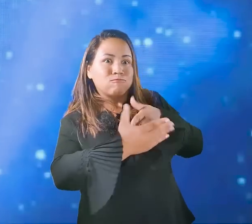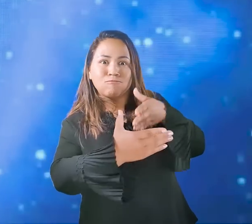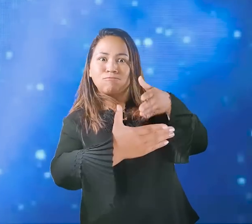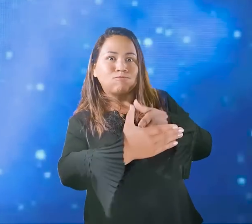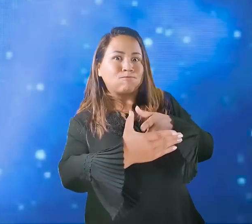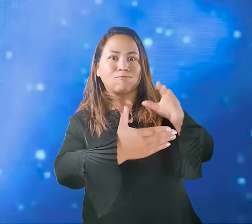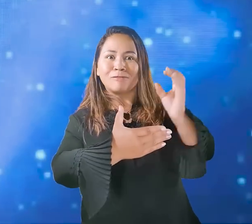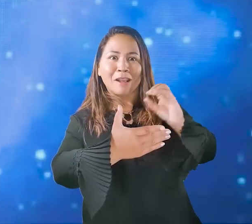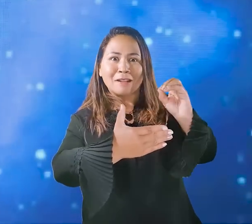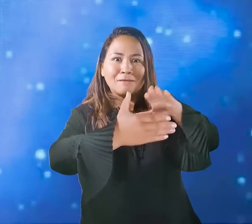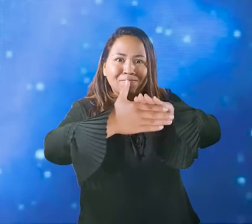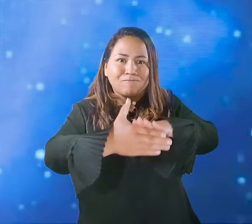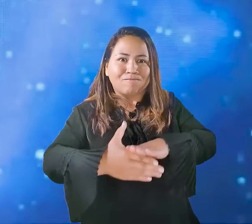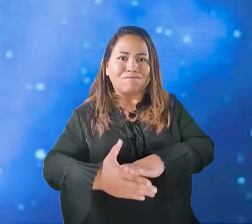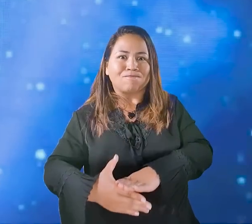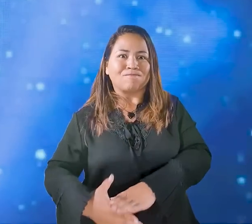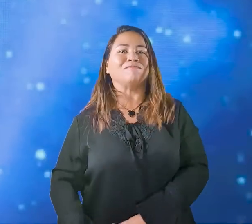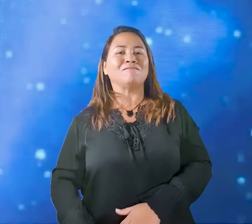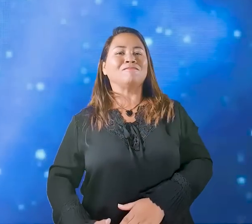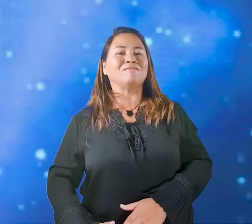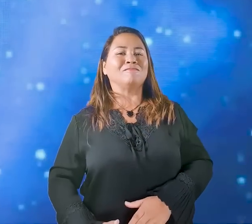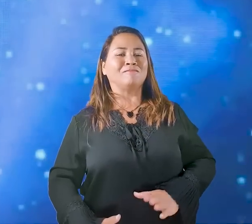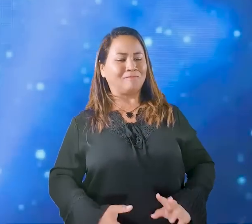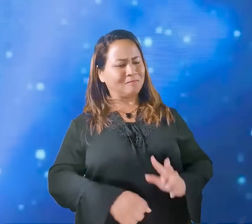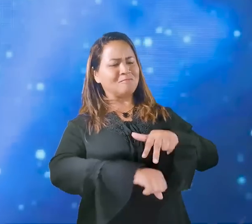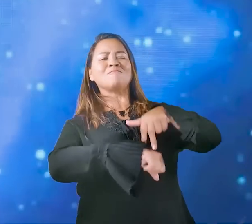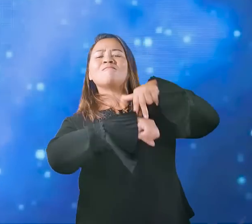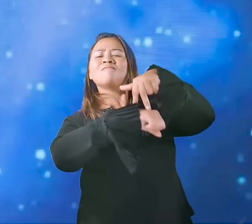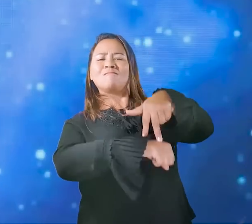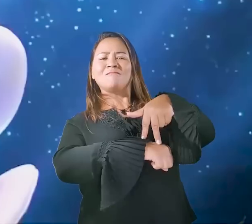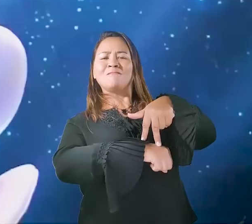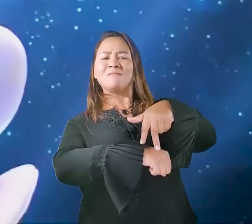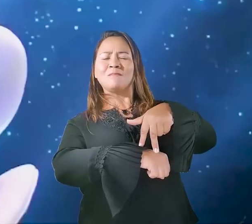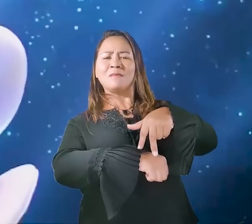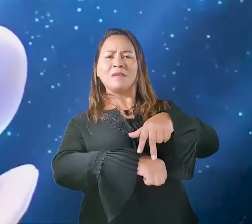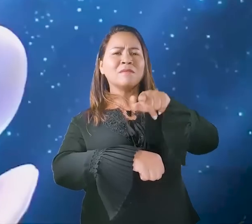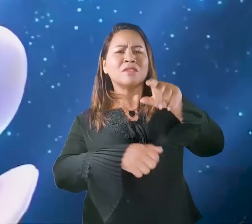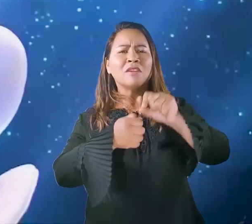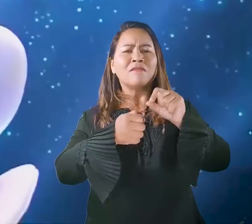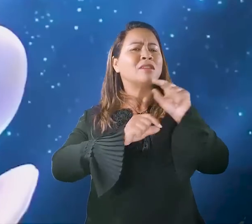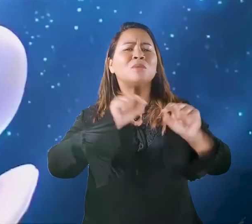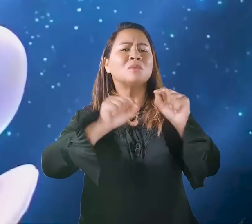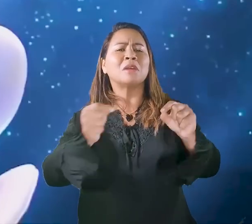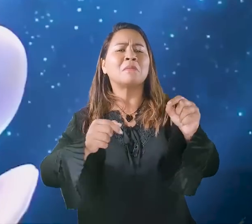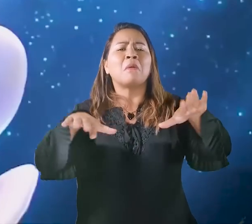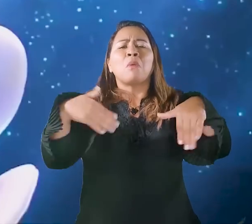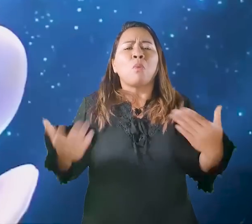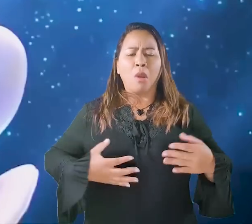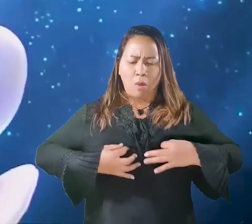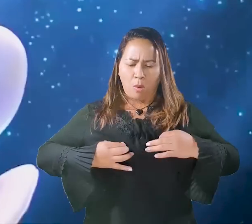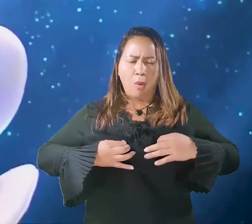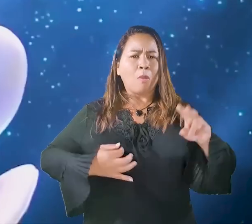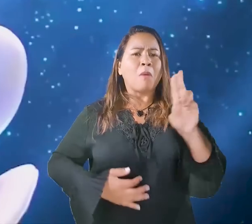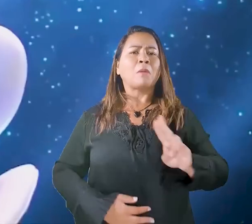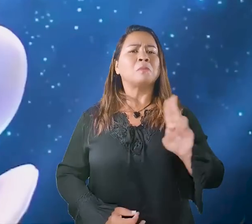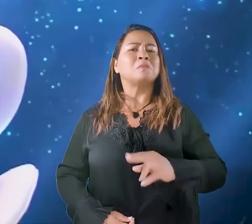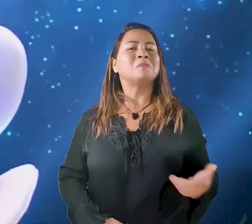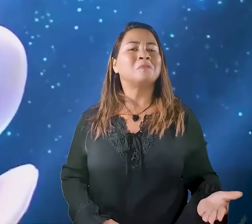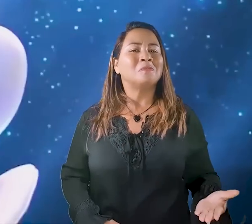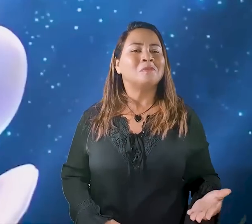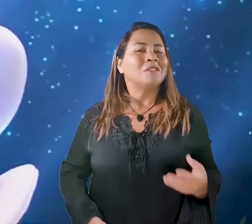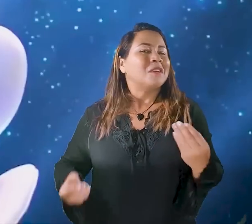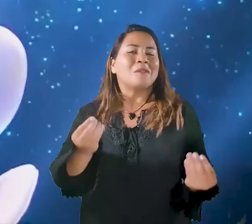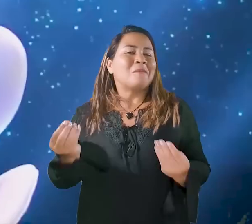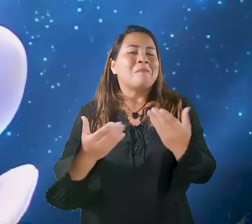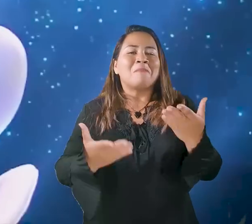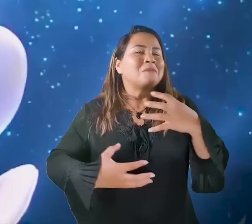mundo pudesse te impedir, o que você estaria fazendo agora? Que roupa você se vestiria? Como você se